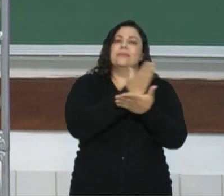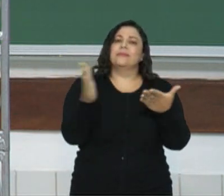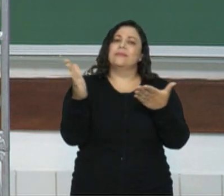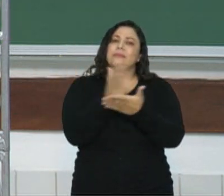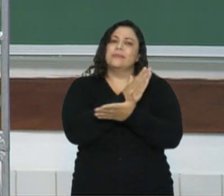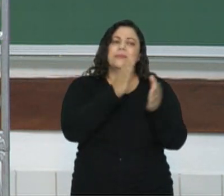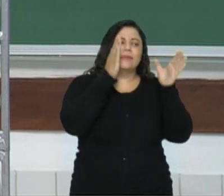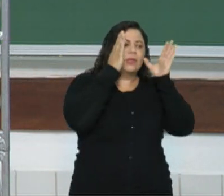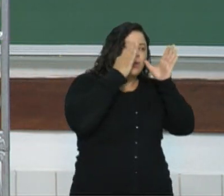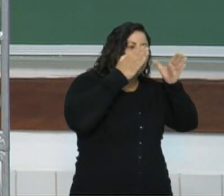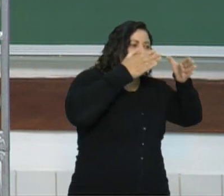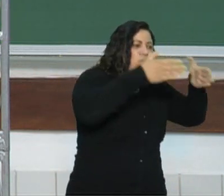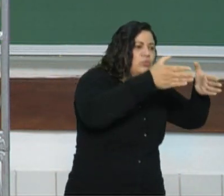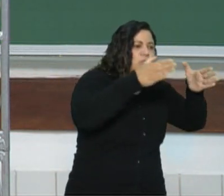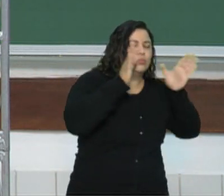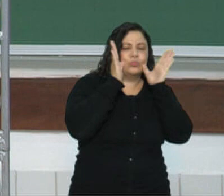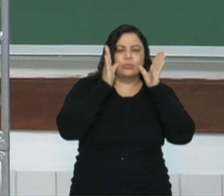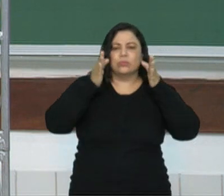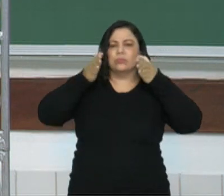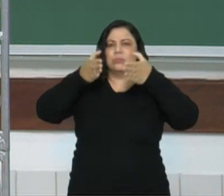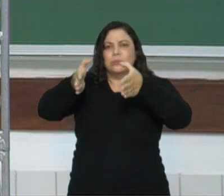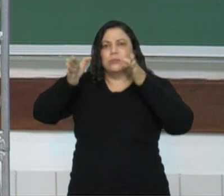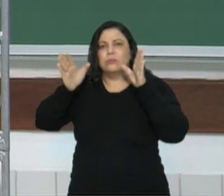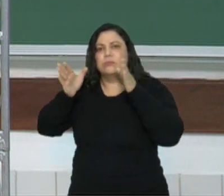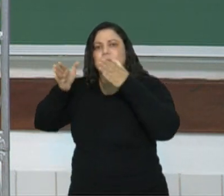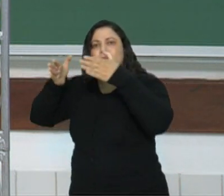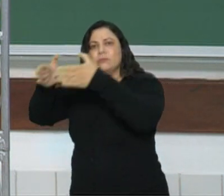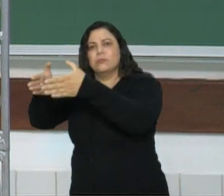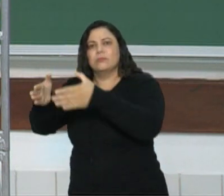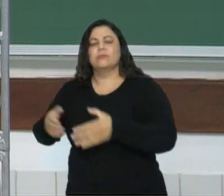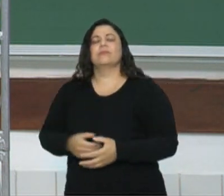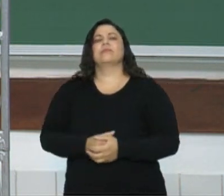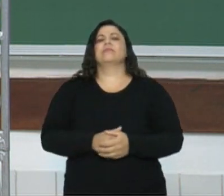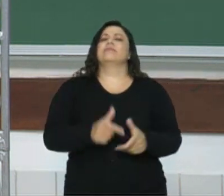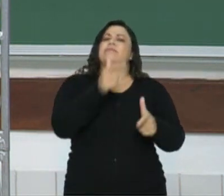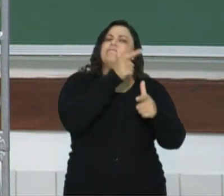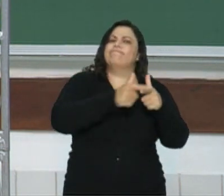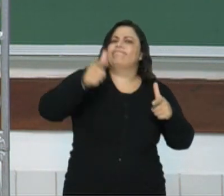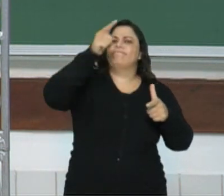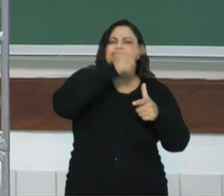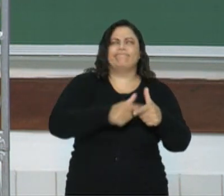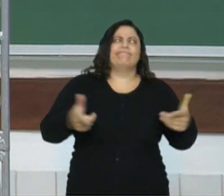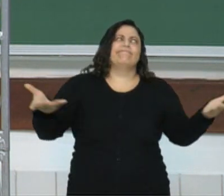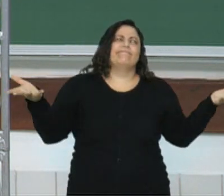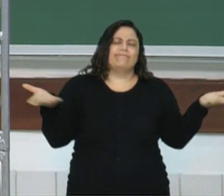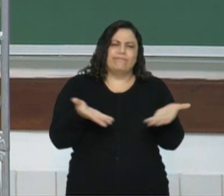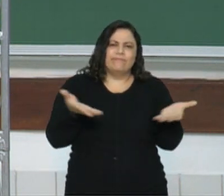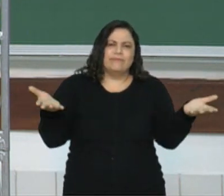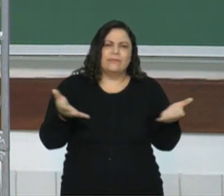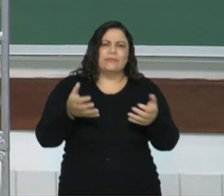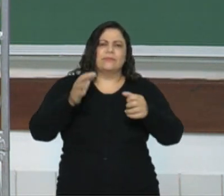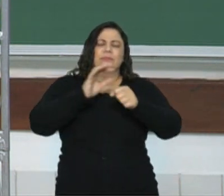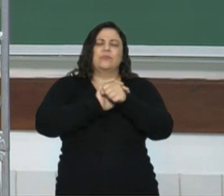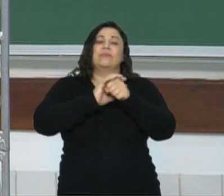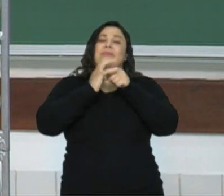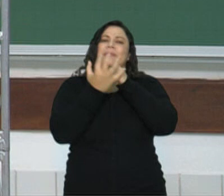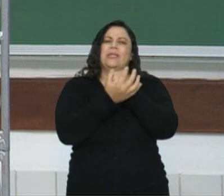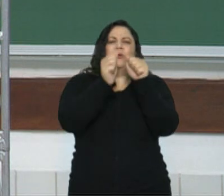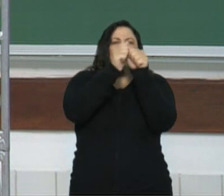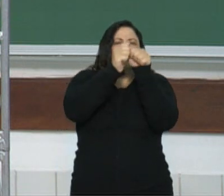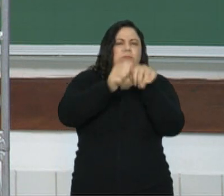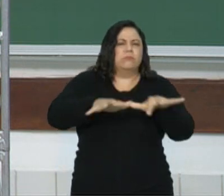para resolver um determinado problema muito grande, como agora estamos nessa questão da pandemia, que é um problema muito